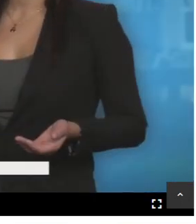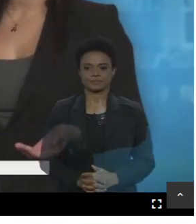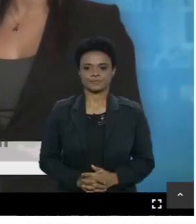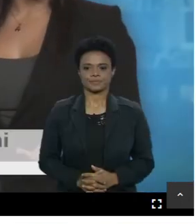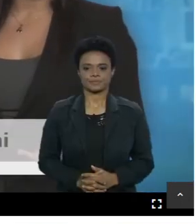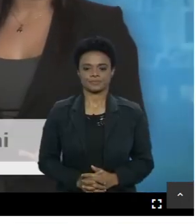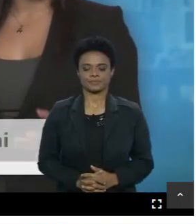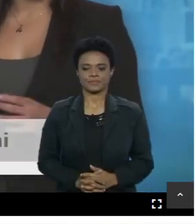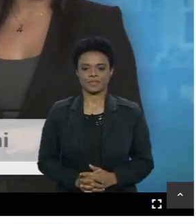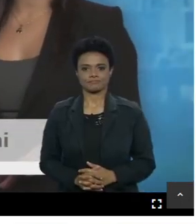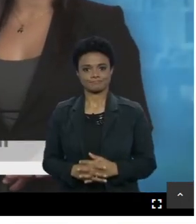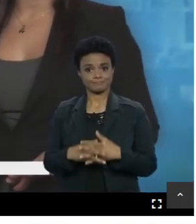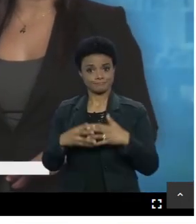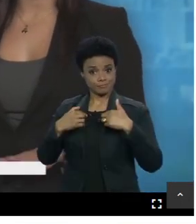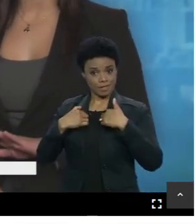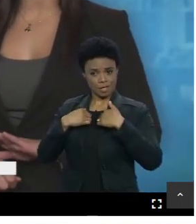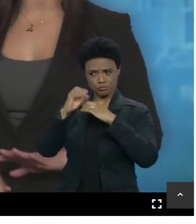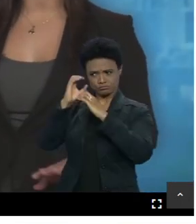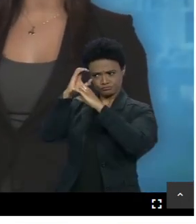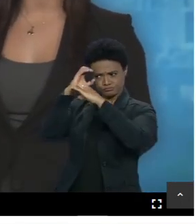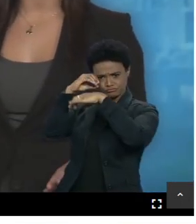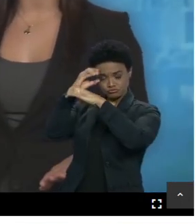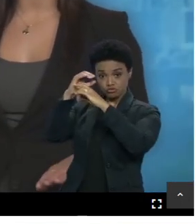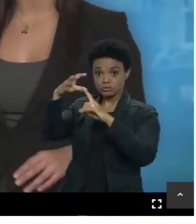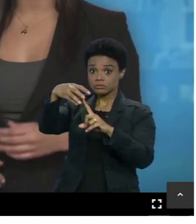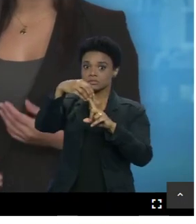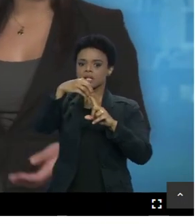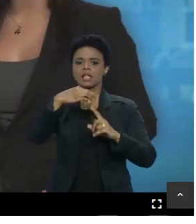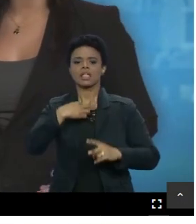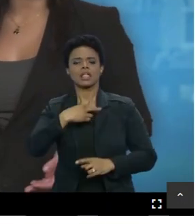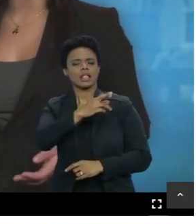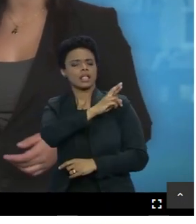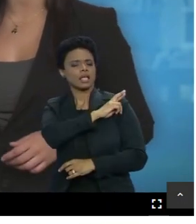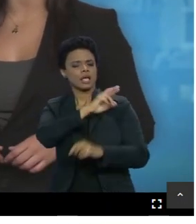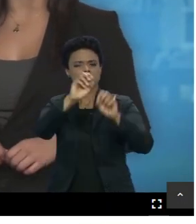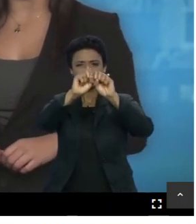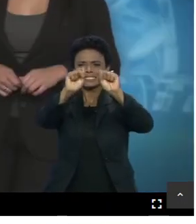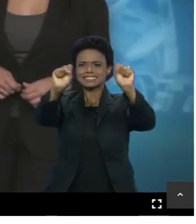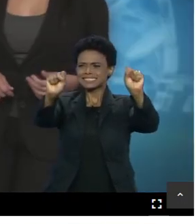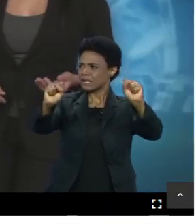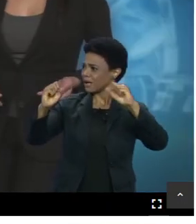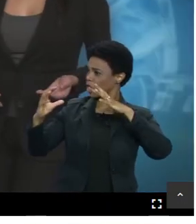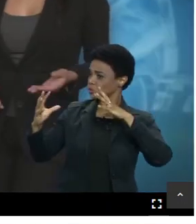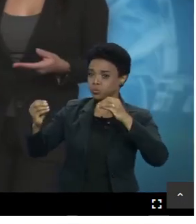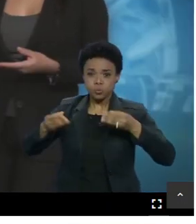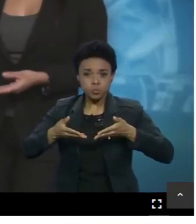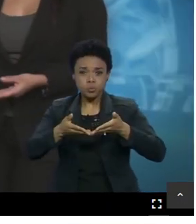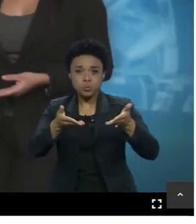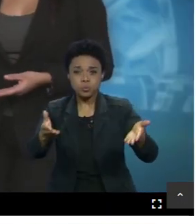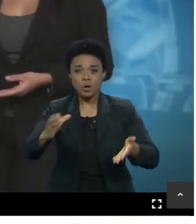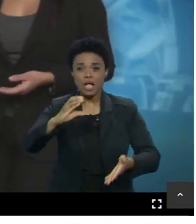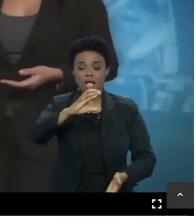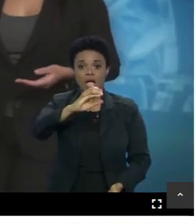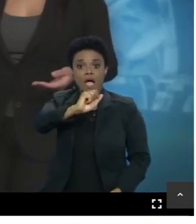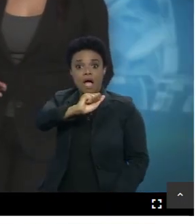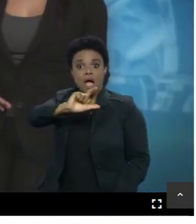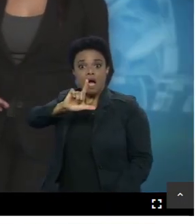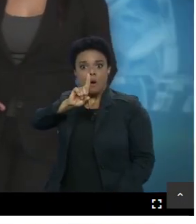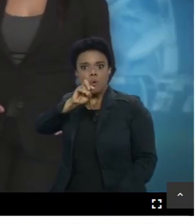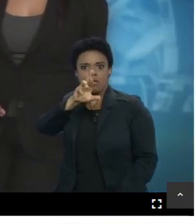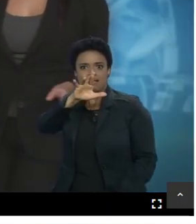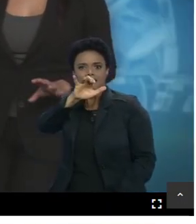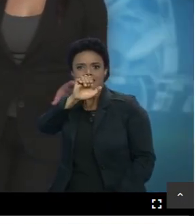Como engenheira-chefe, eu sou responsável pelo sistema de caldeiras de todo esse pátio industrial. É daqui que são transferidos os vapores